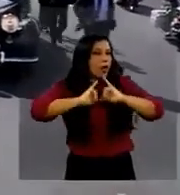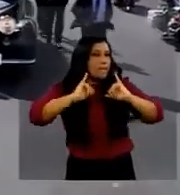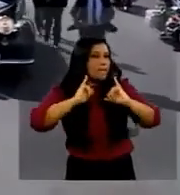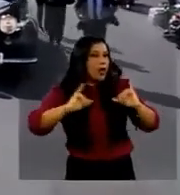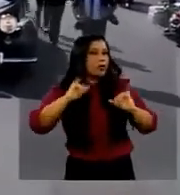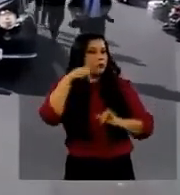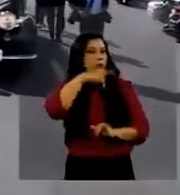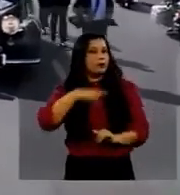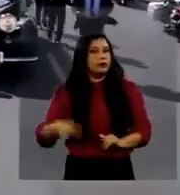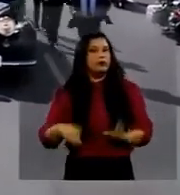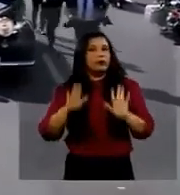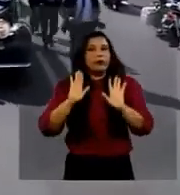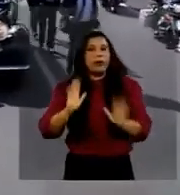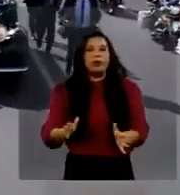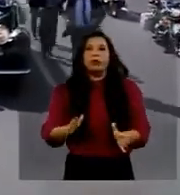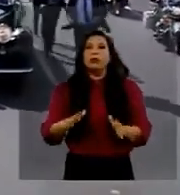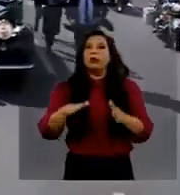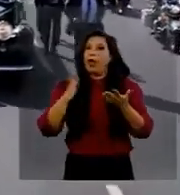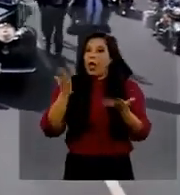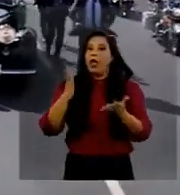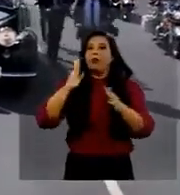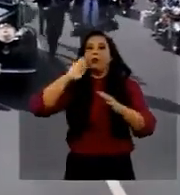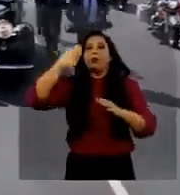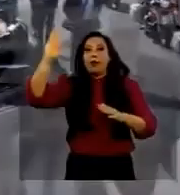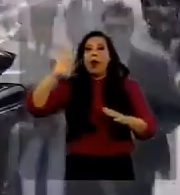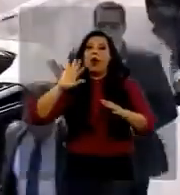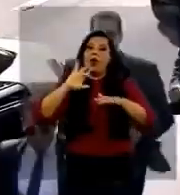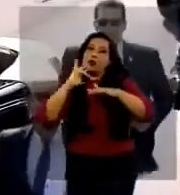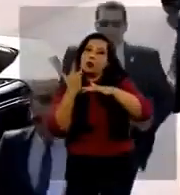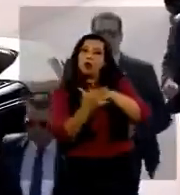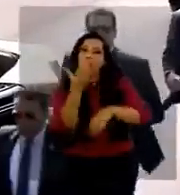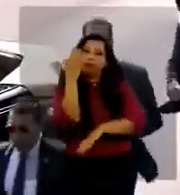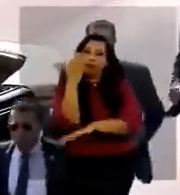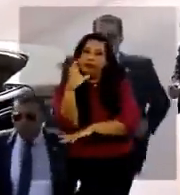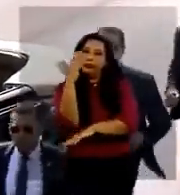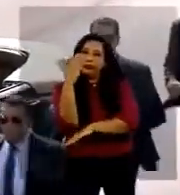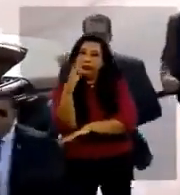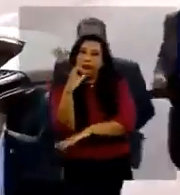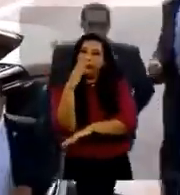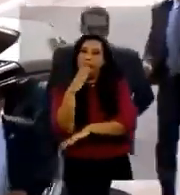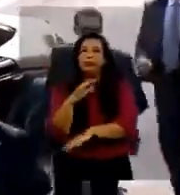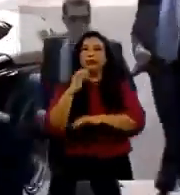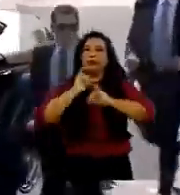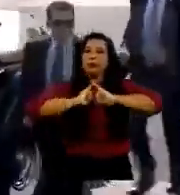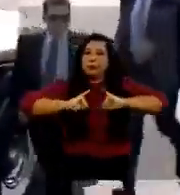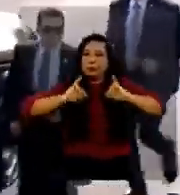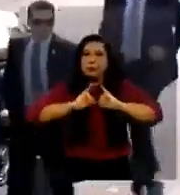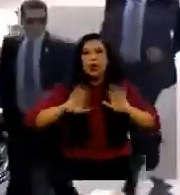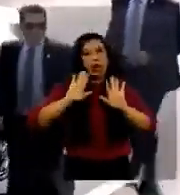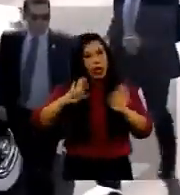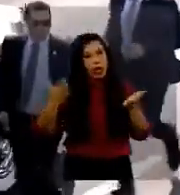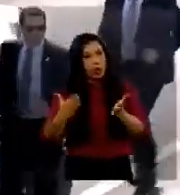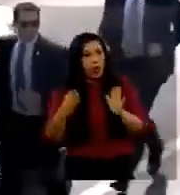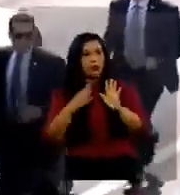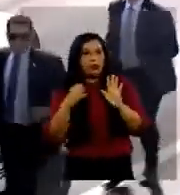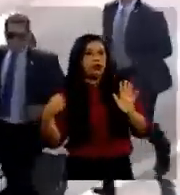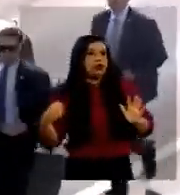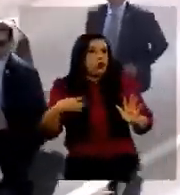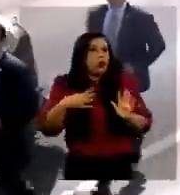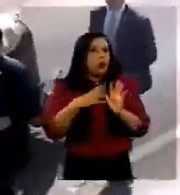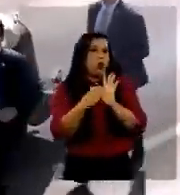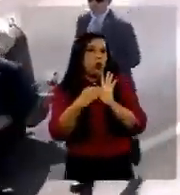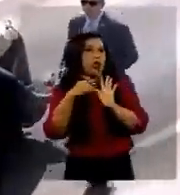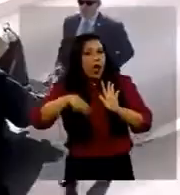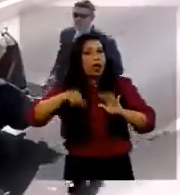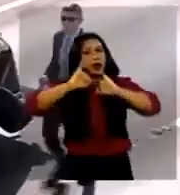seja, a campanha foi toda praticamente feita pelas redes sociais, o que demonstra aí um outro traço, uma outra